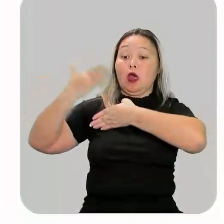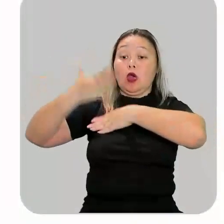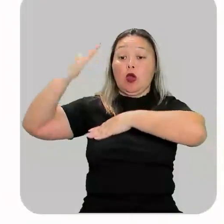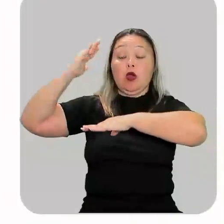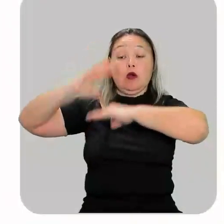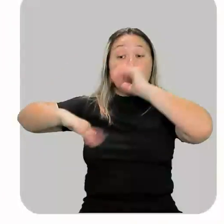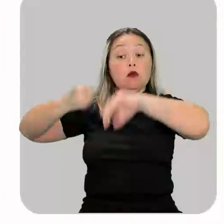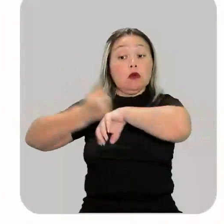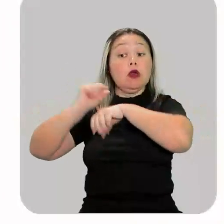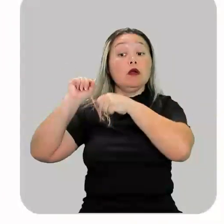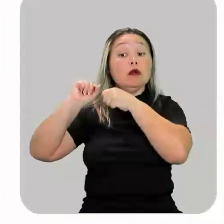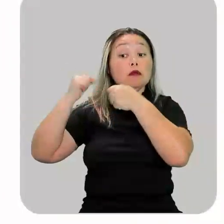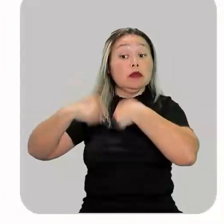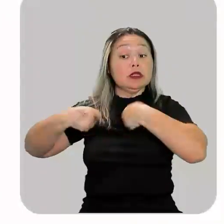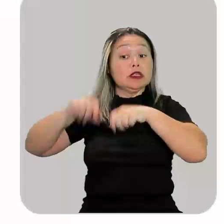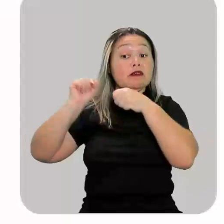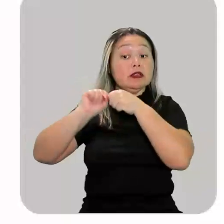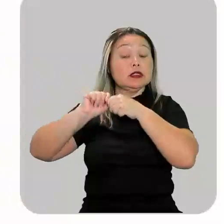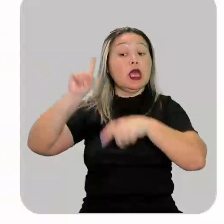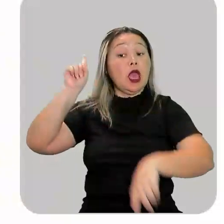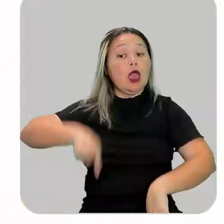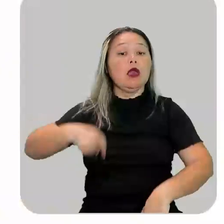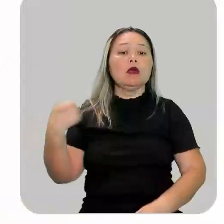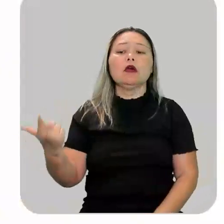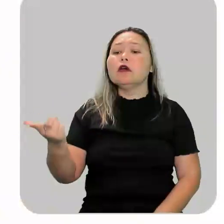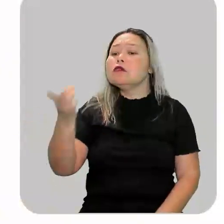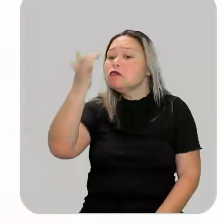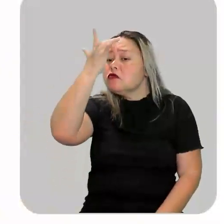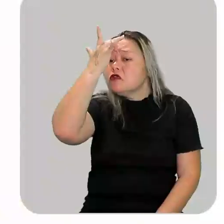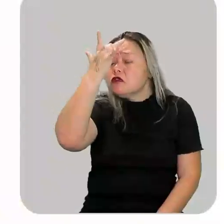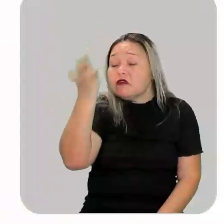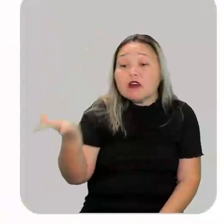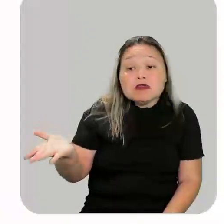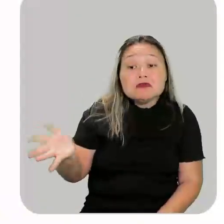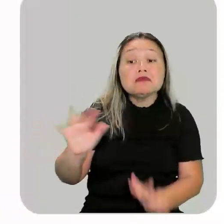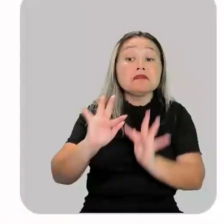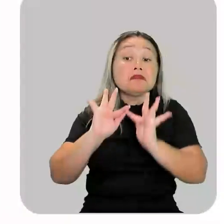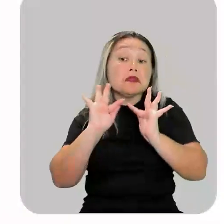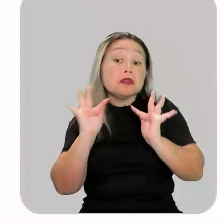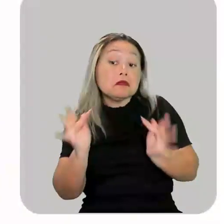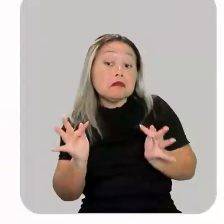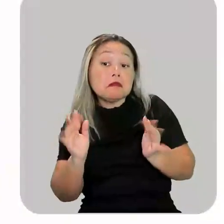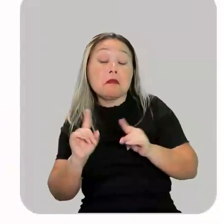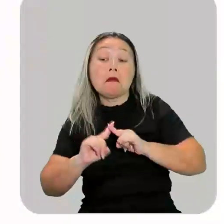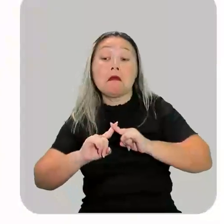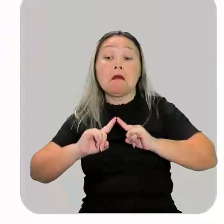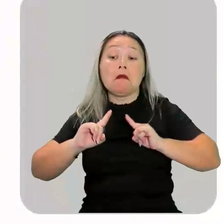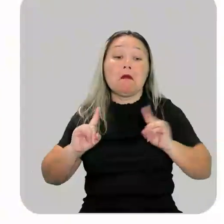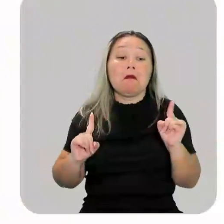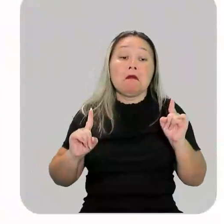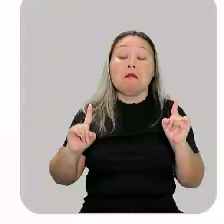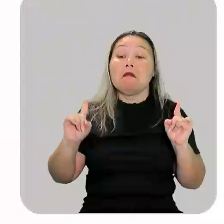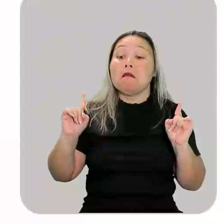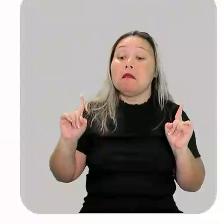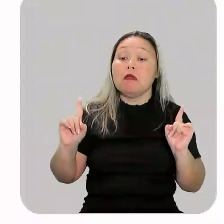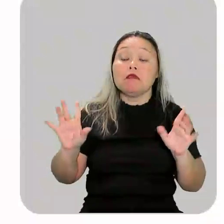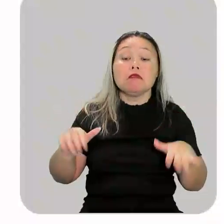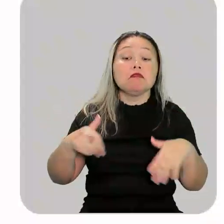fazer é... Então tá aí, ó, uma questãozinha fácil, uma questãozinha simples, mas cheia